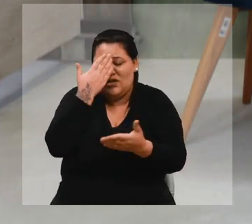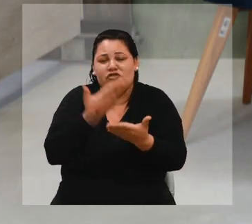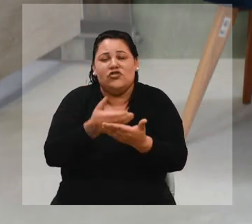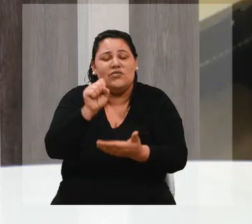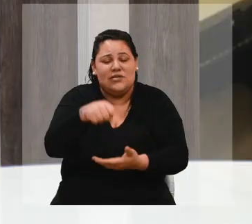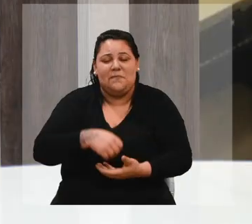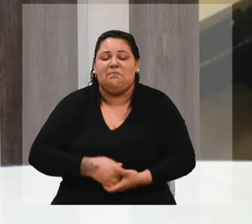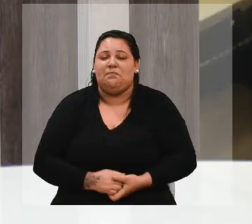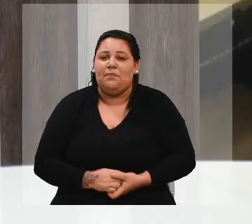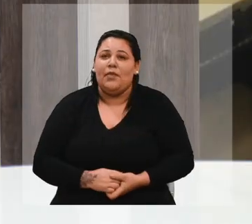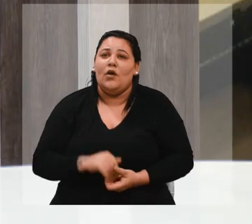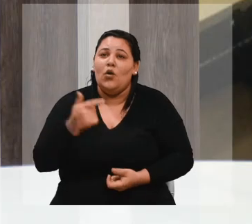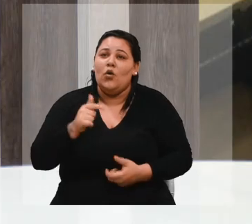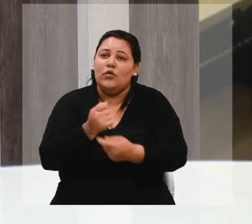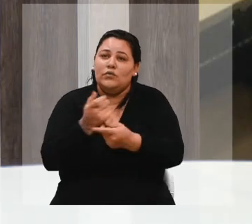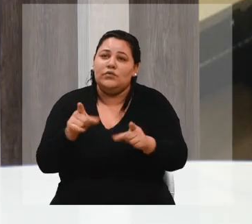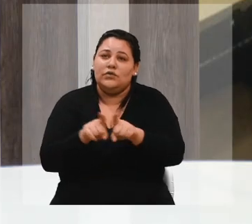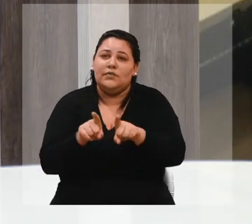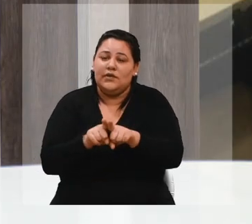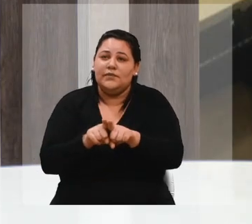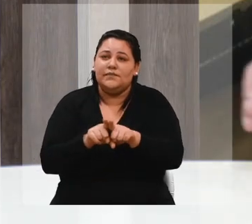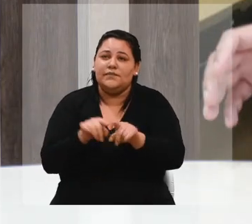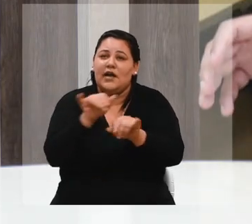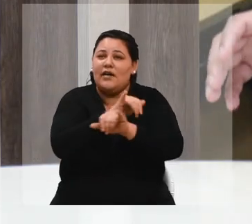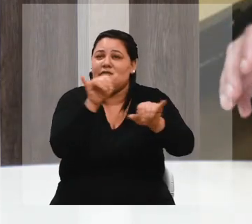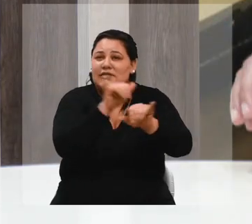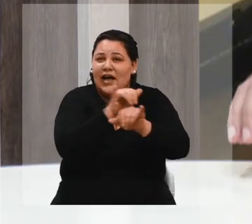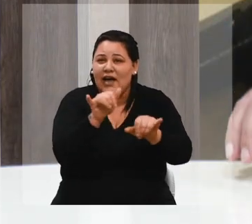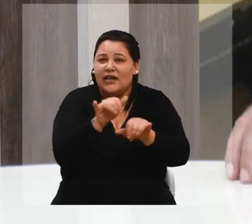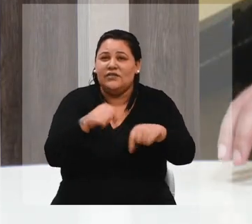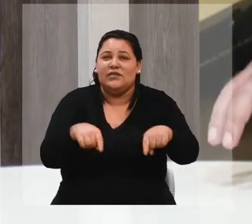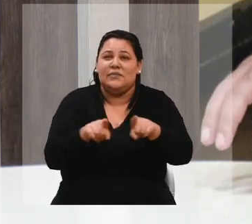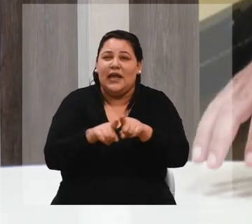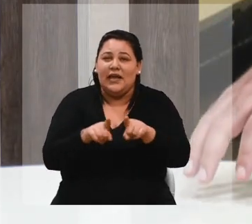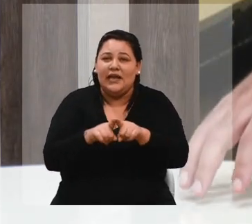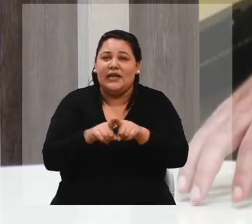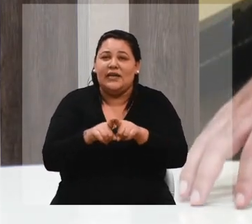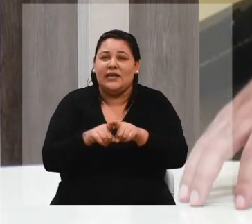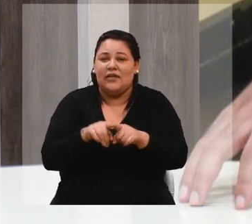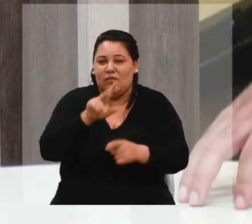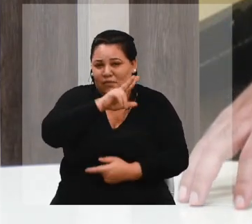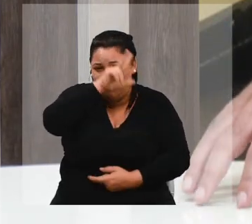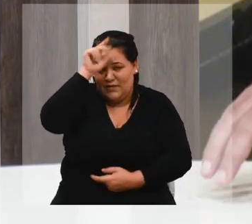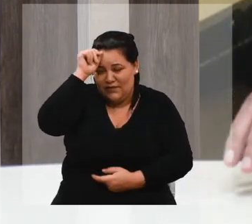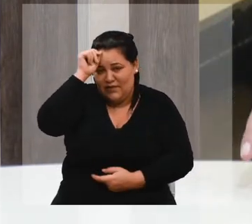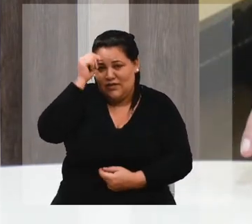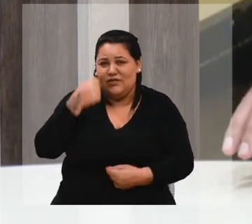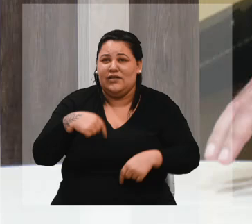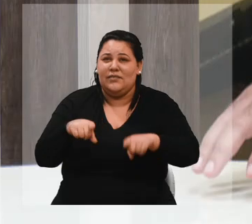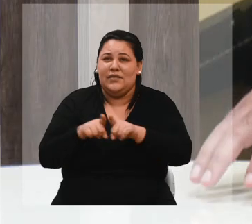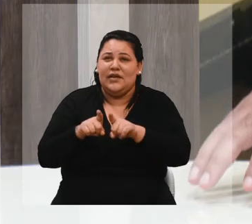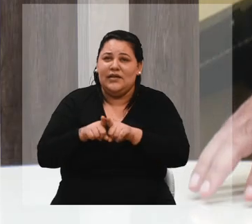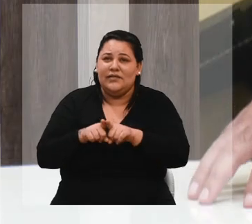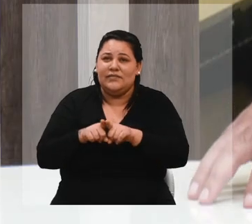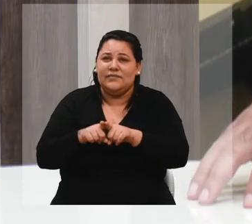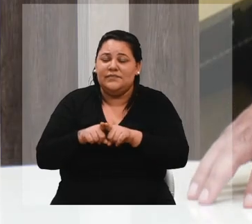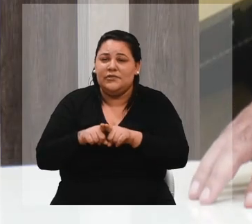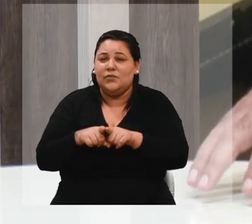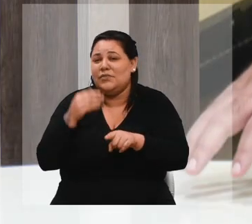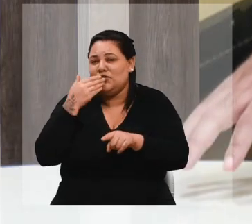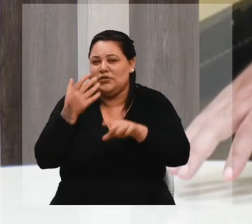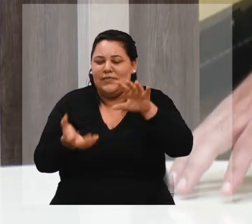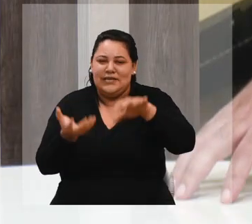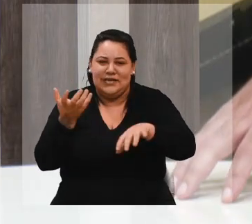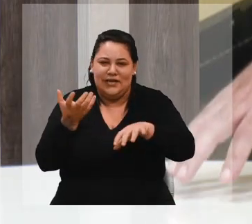E na outra frente também, o noticiário recente da conta, o prefeito também pleiteando em Brasília, junto ao governo